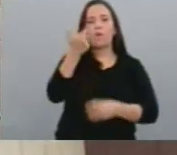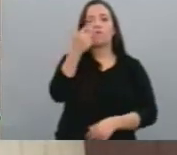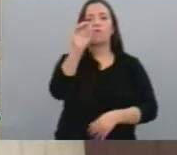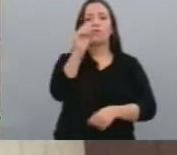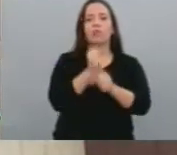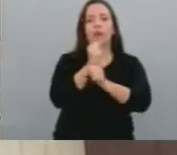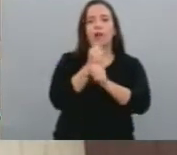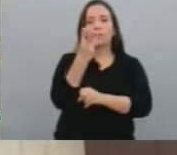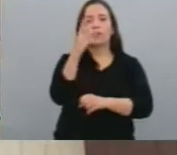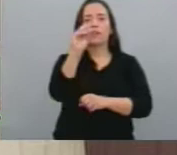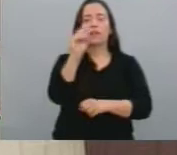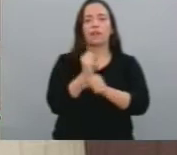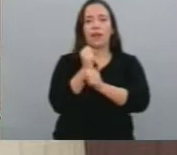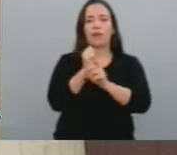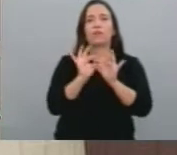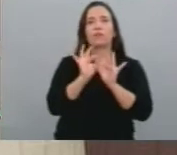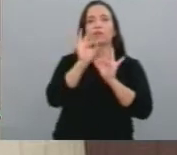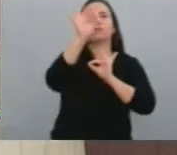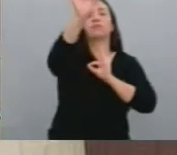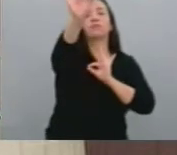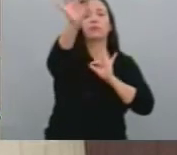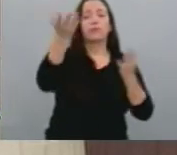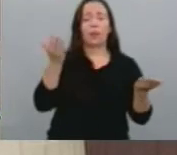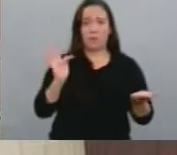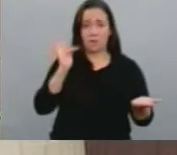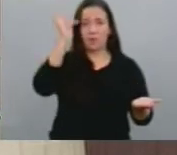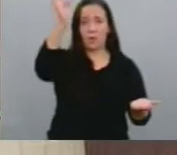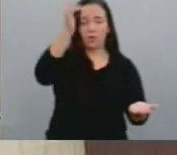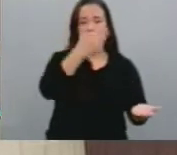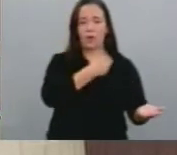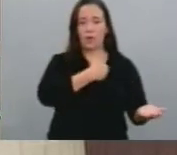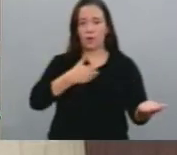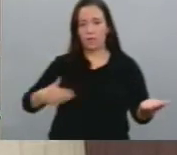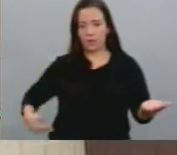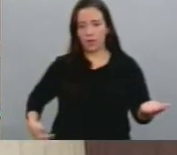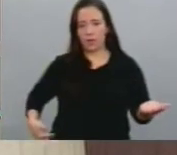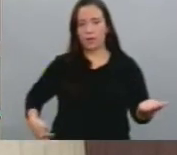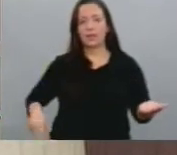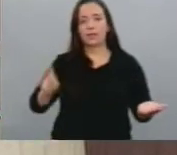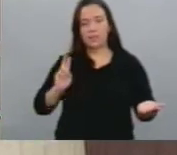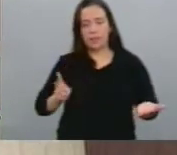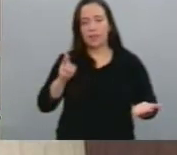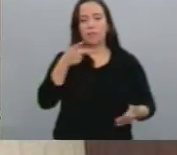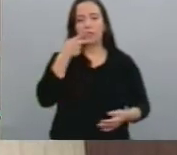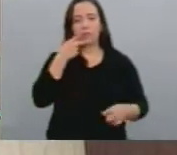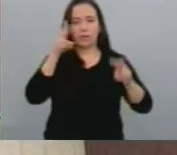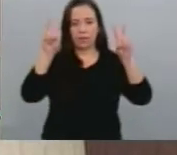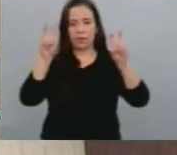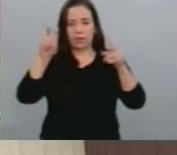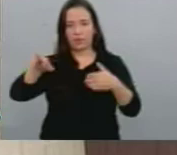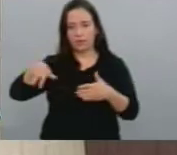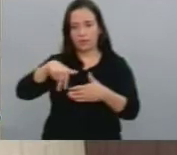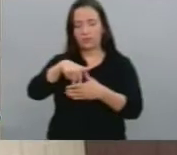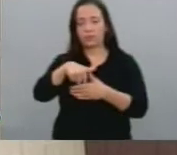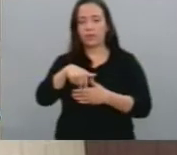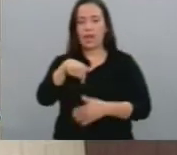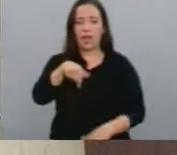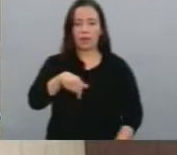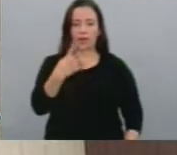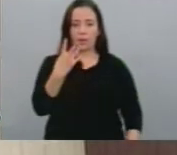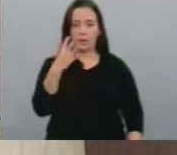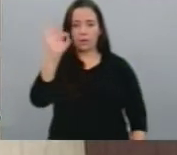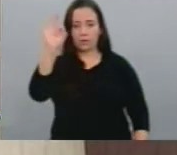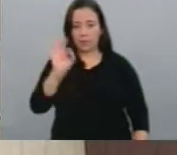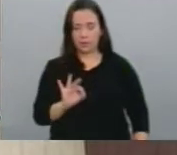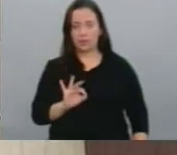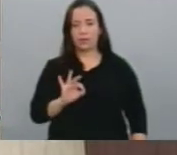Senão, os futuros governadores vão utilizar este mesmo argumento, que nós somos 4% da população e